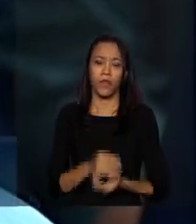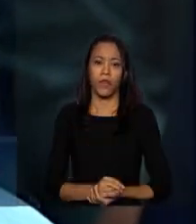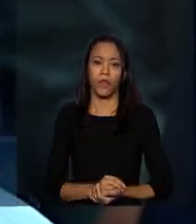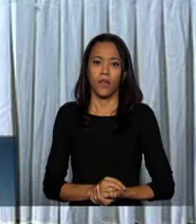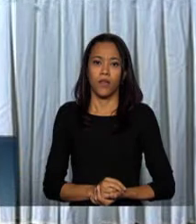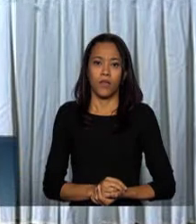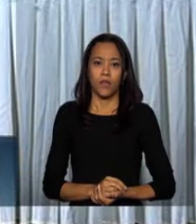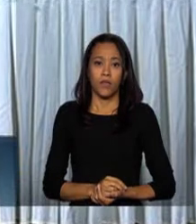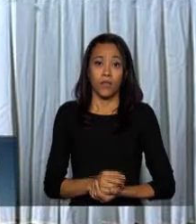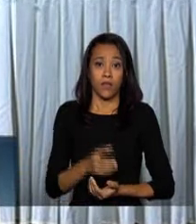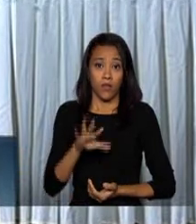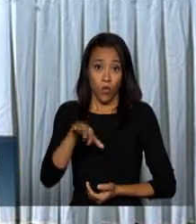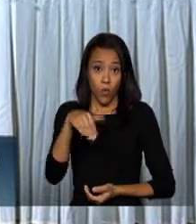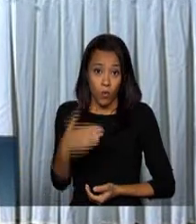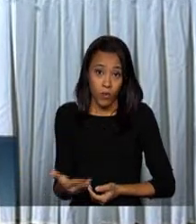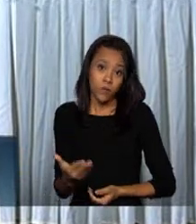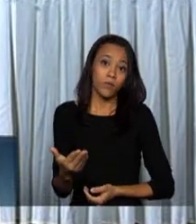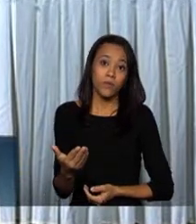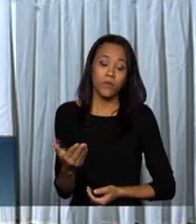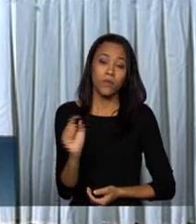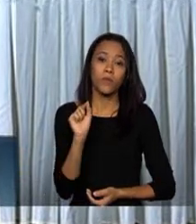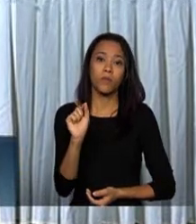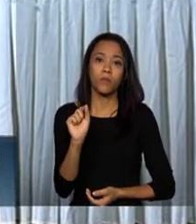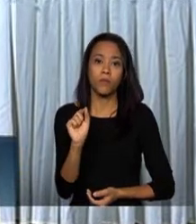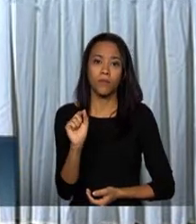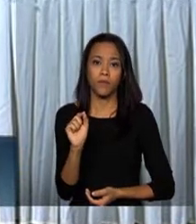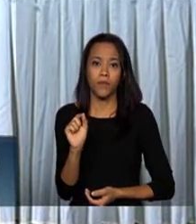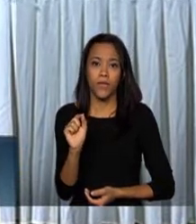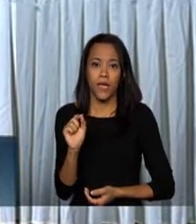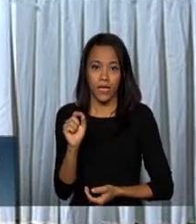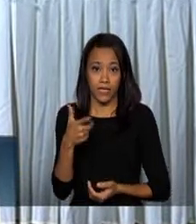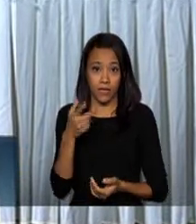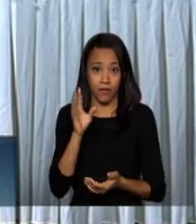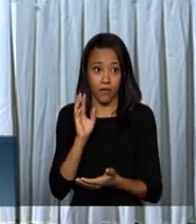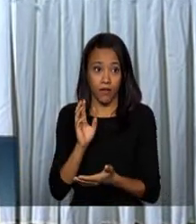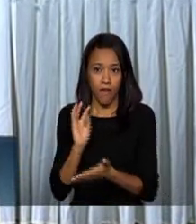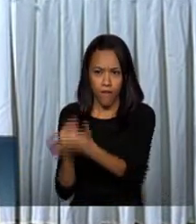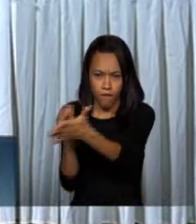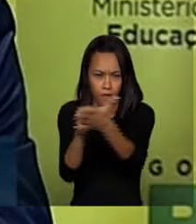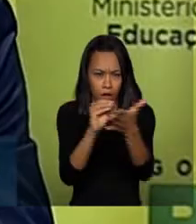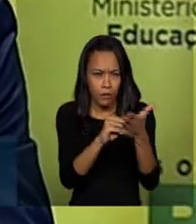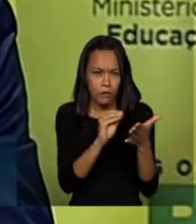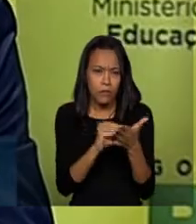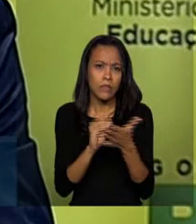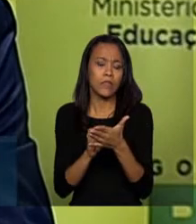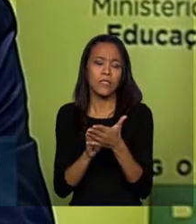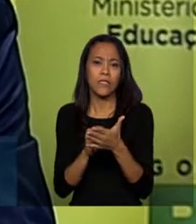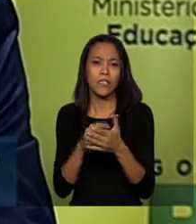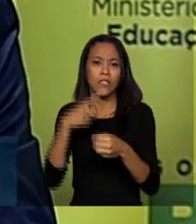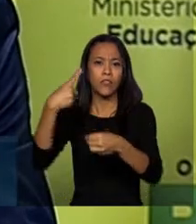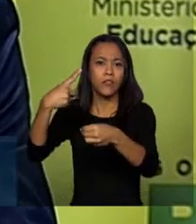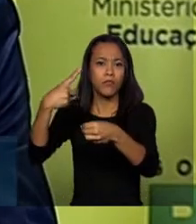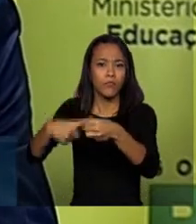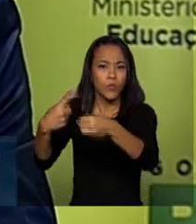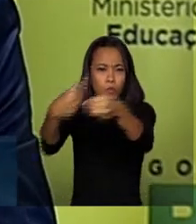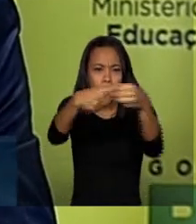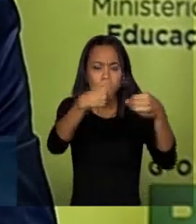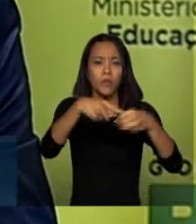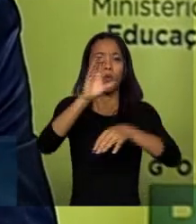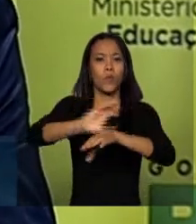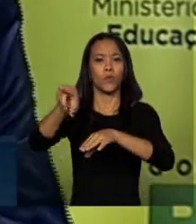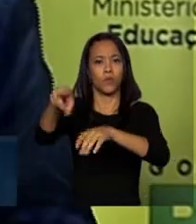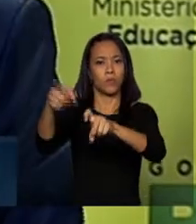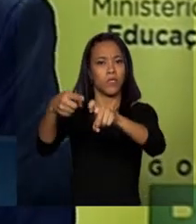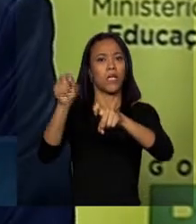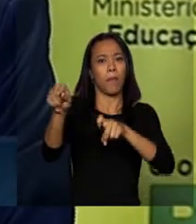A partir das necessidades, desse diagnóstico de necessidade do país, o Ministério